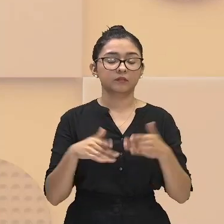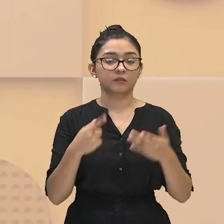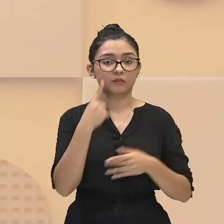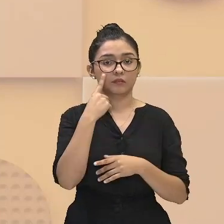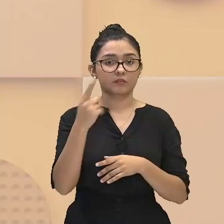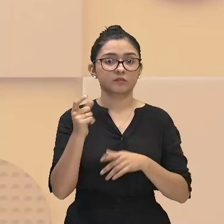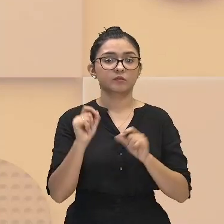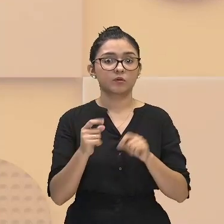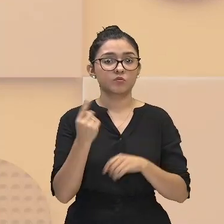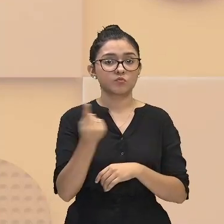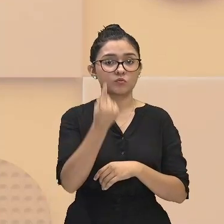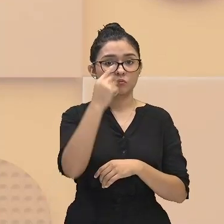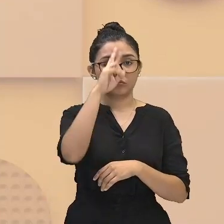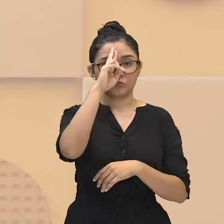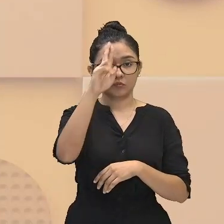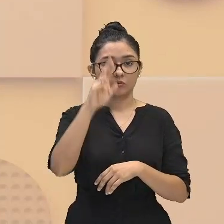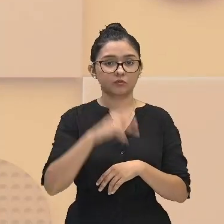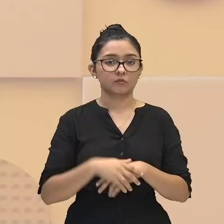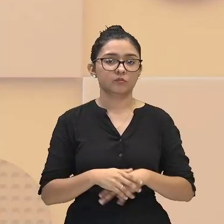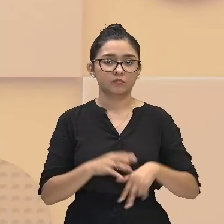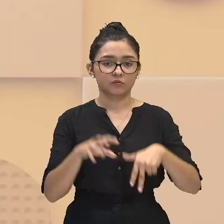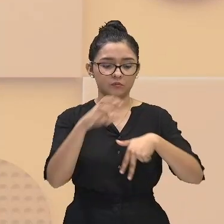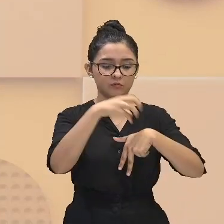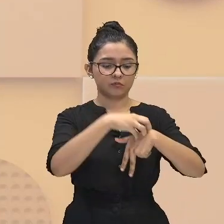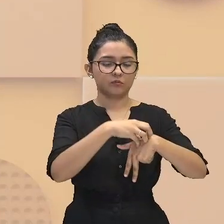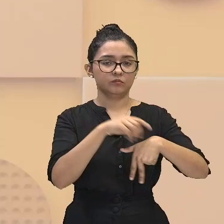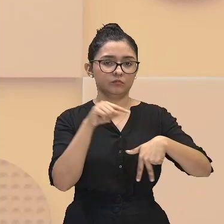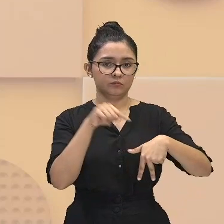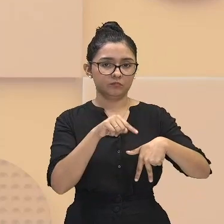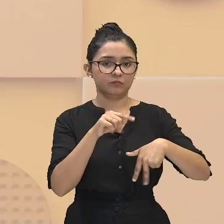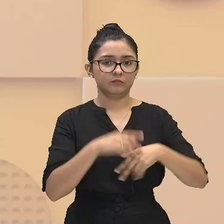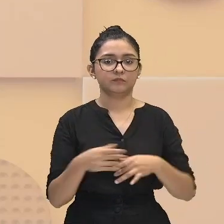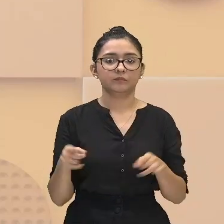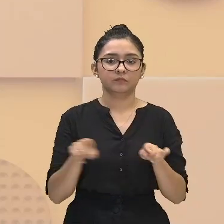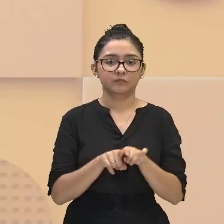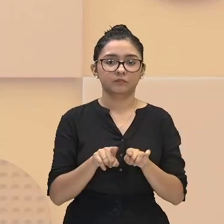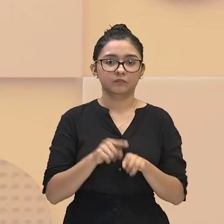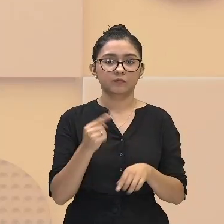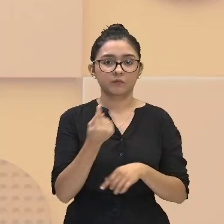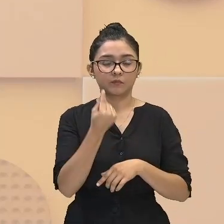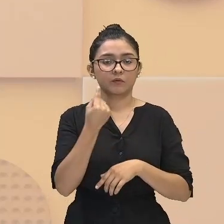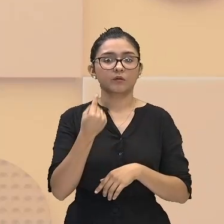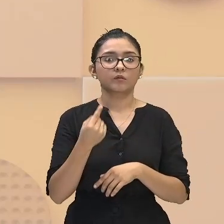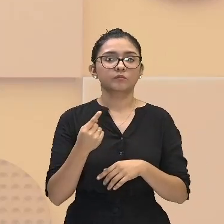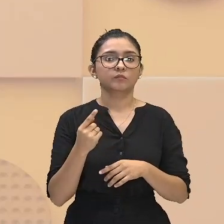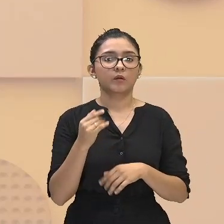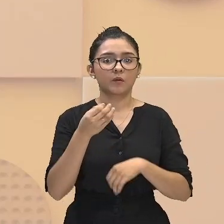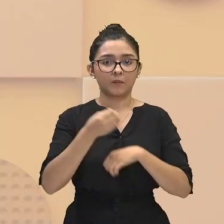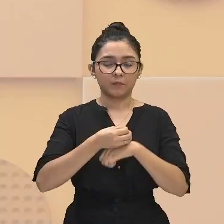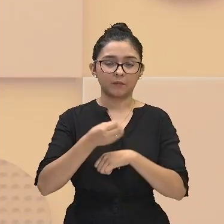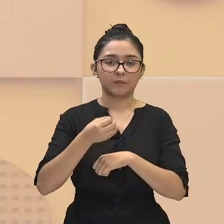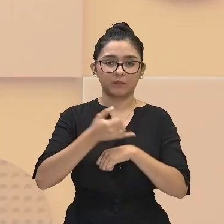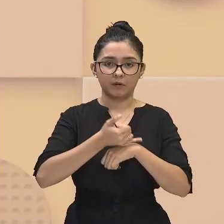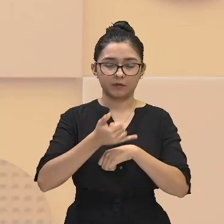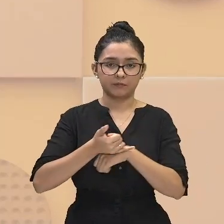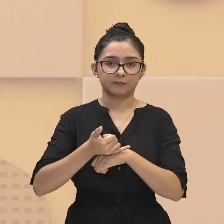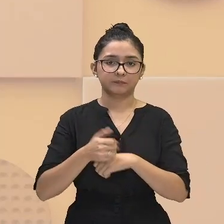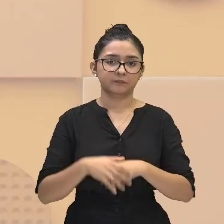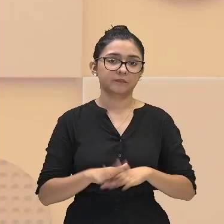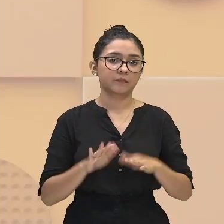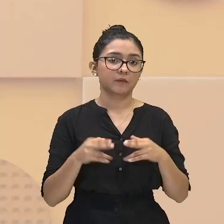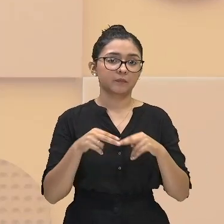interessante apenas um rei, apenas uma tributação e apenas uma moeda. Seria muito mais lucrativo. Por isso, eles